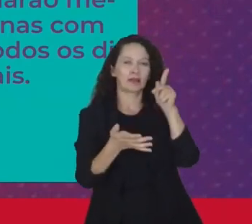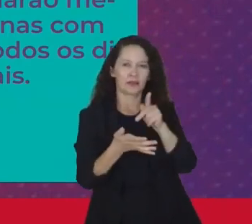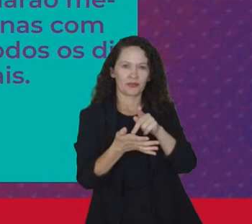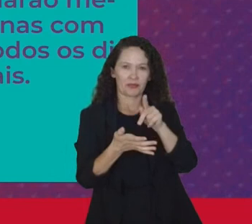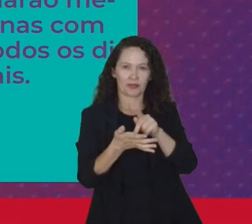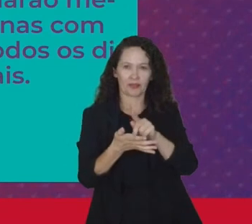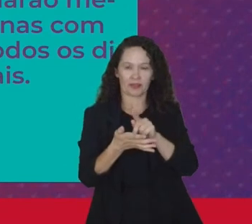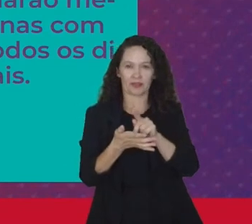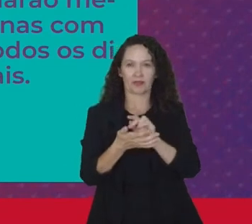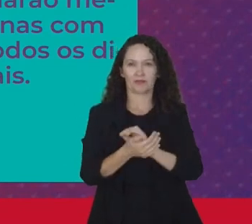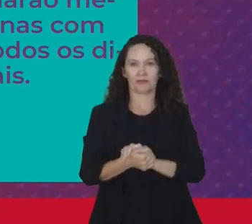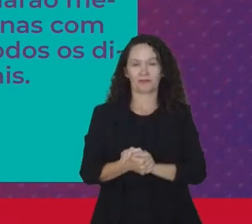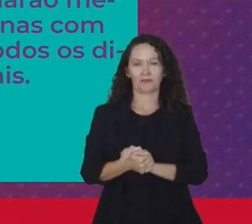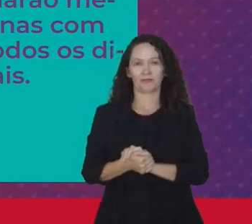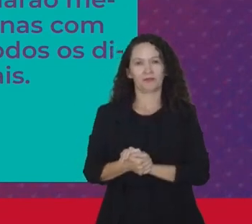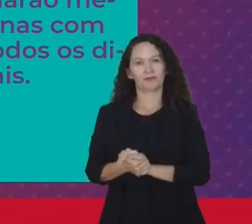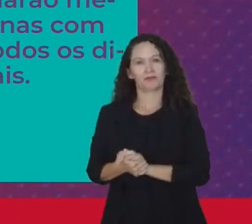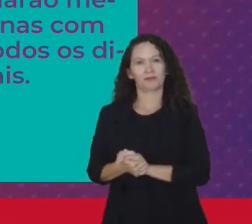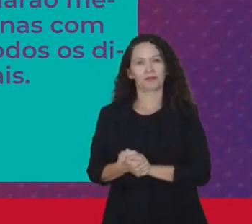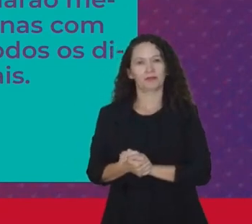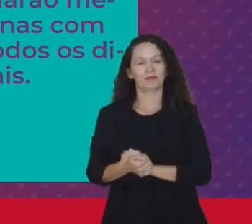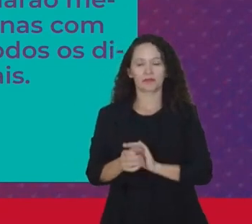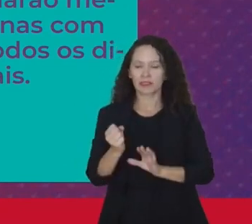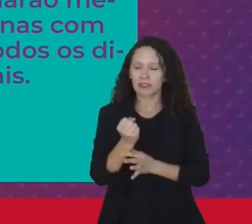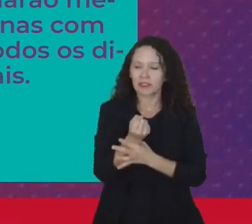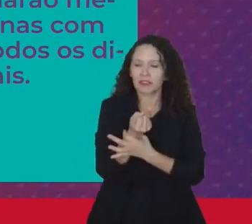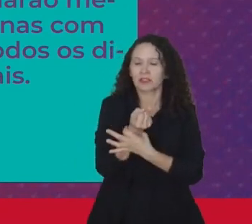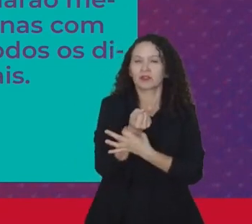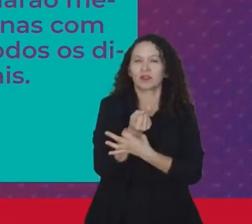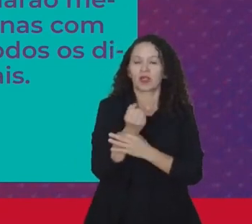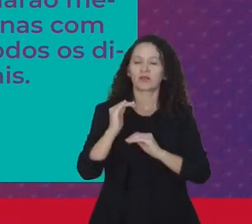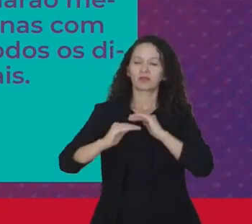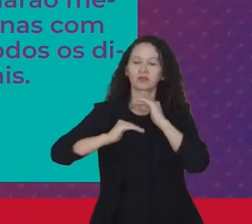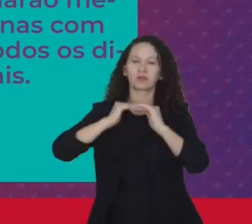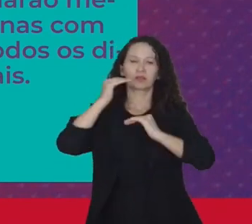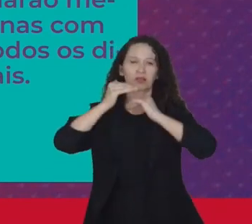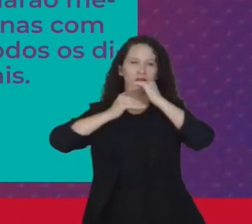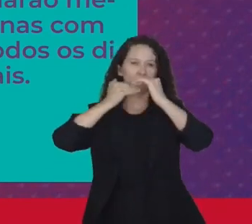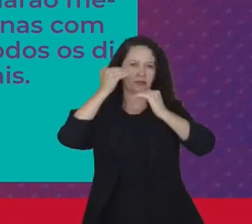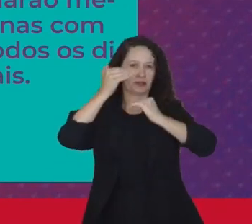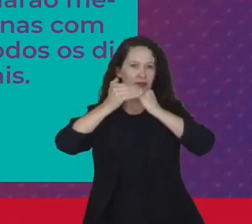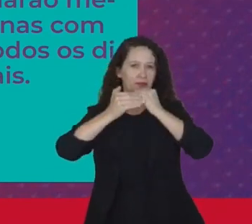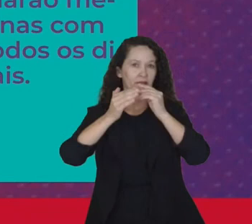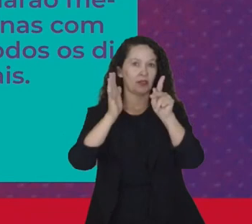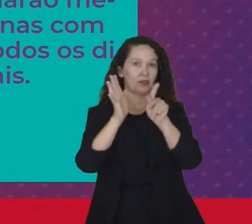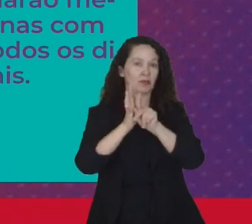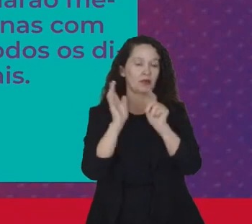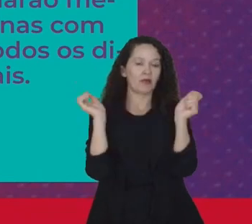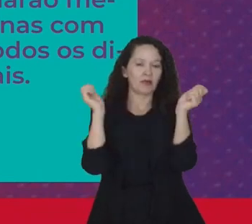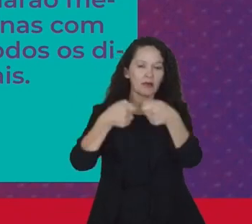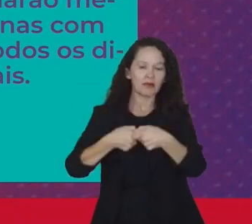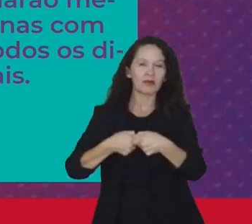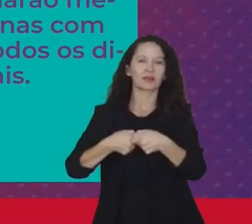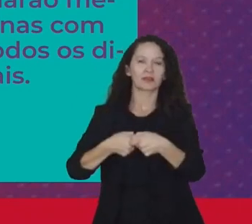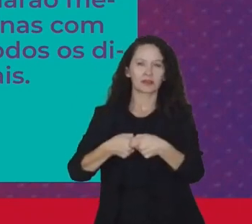efetivas para assegurar o desenvolvimento das